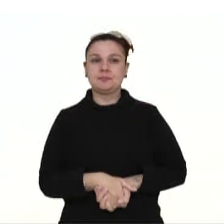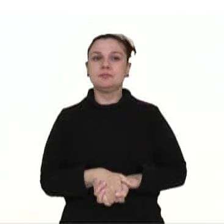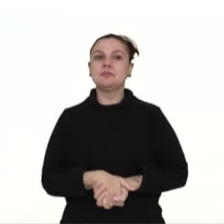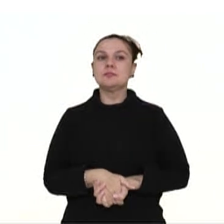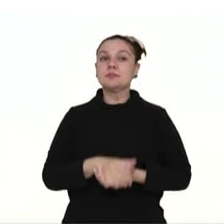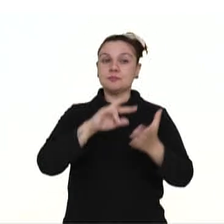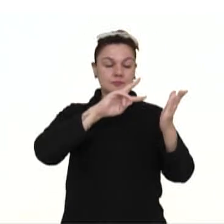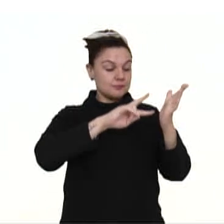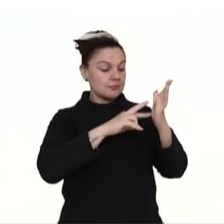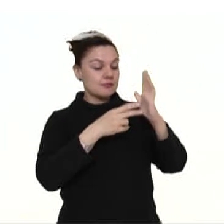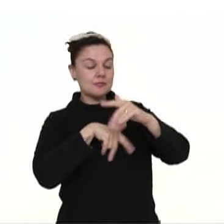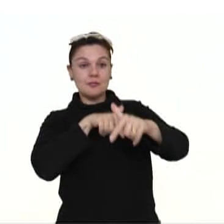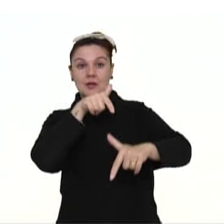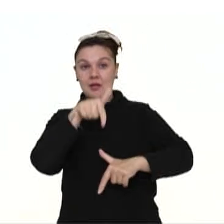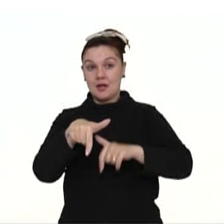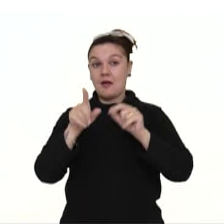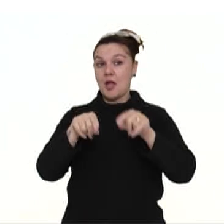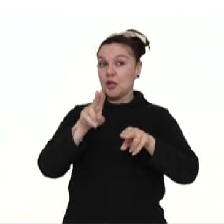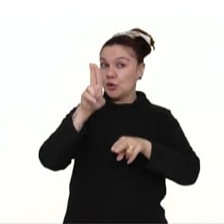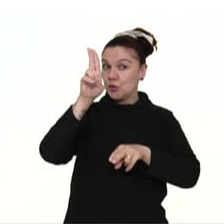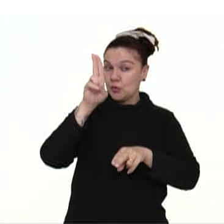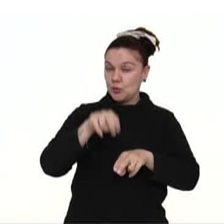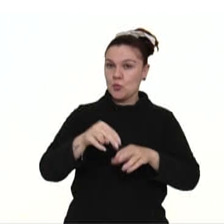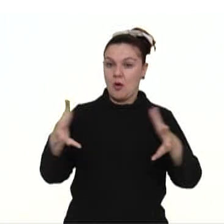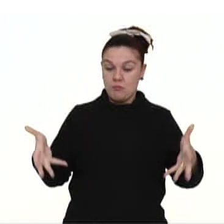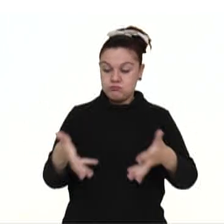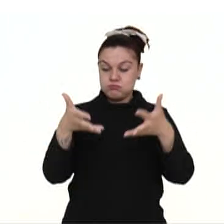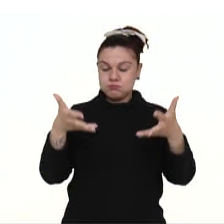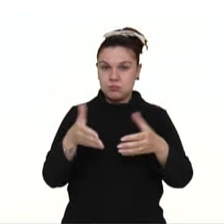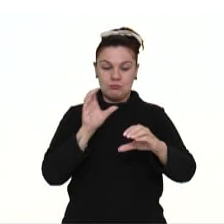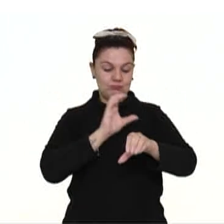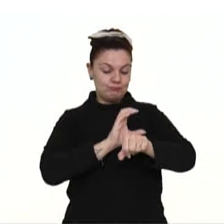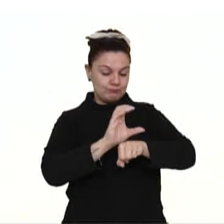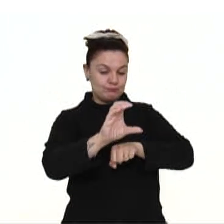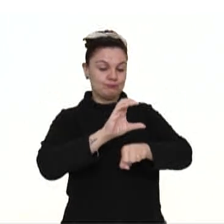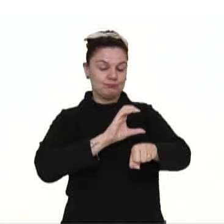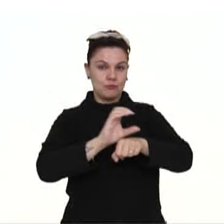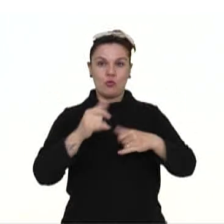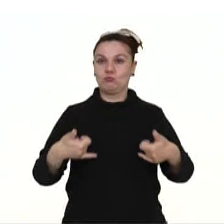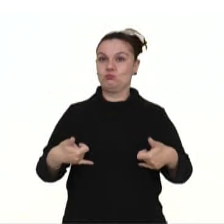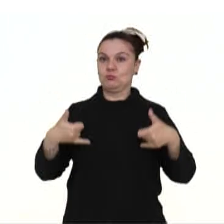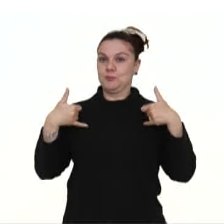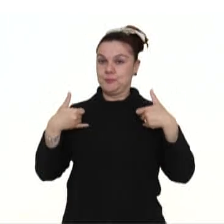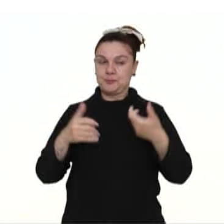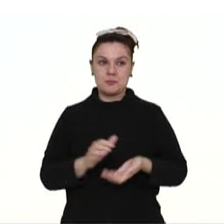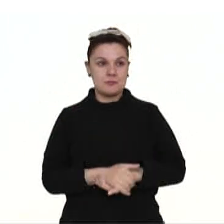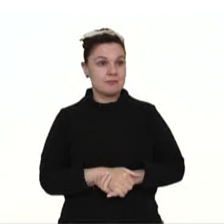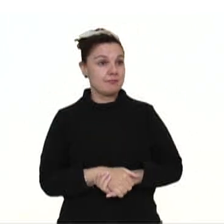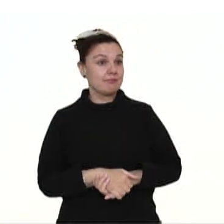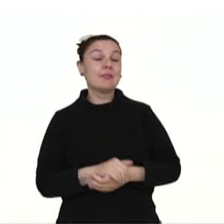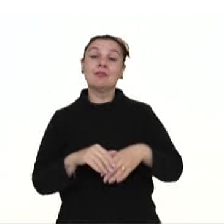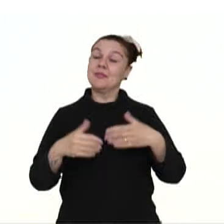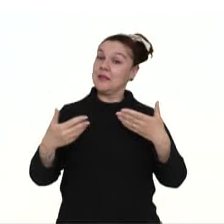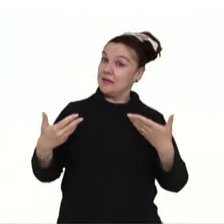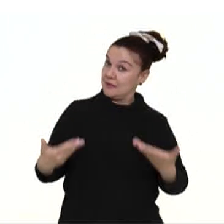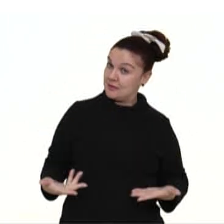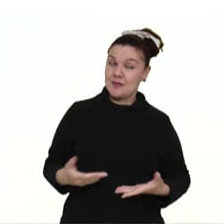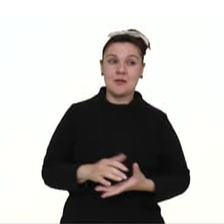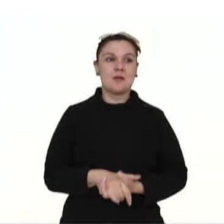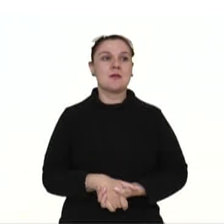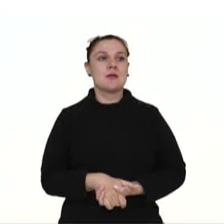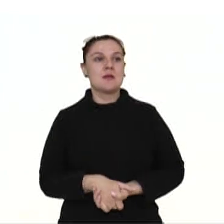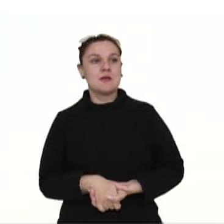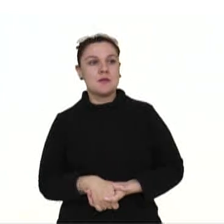O significado desse trabalho nunca está em acumular, investir ou ostentar. Então, basicamente